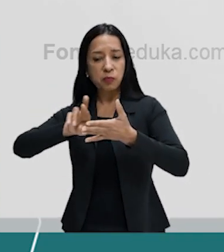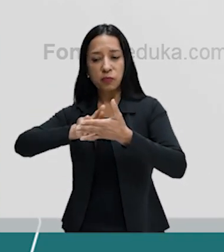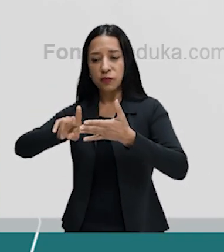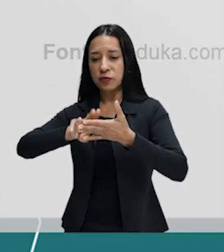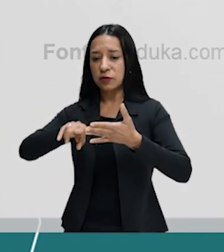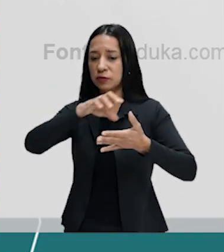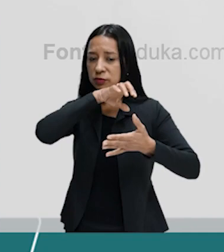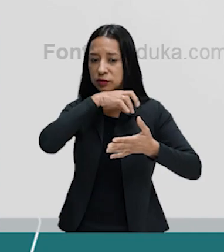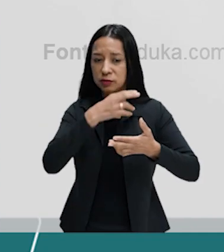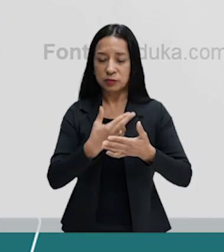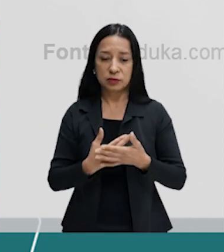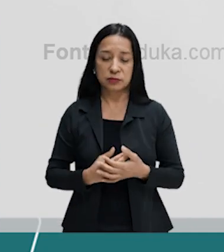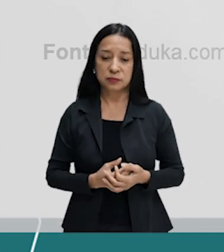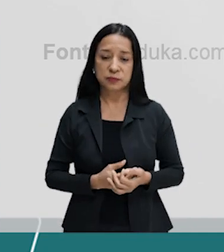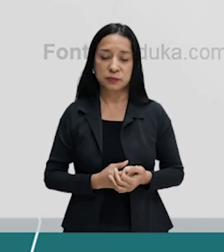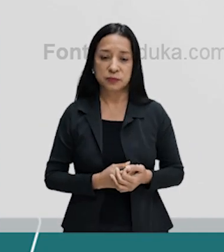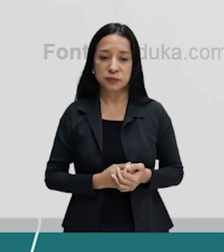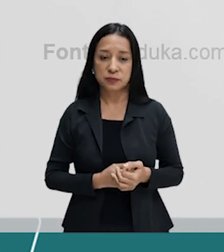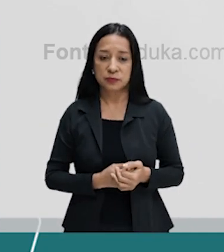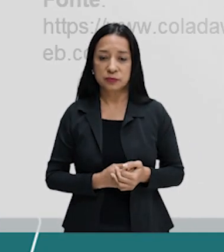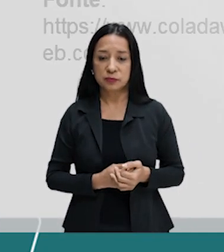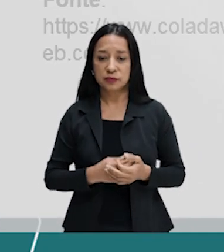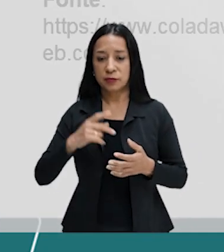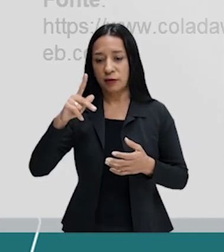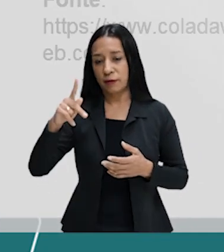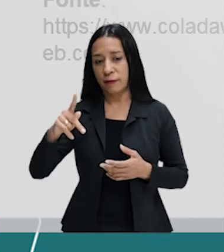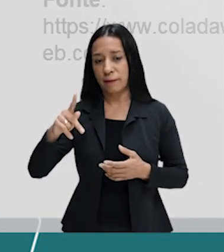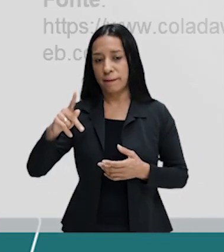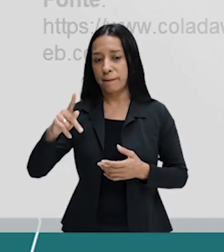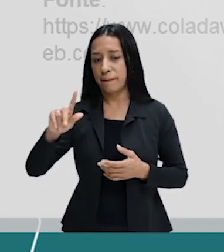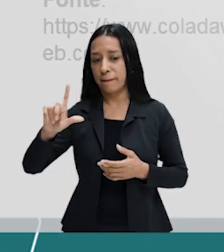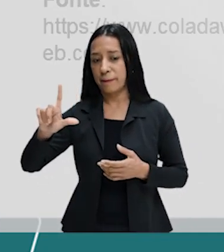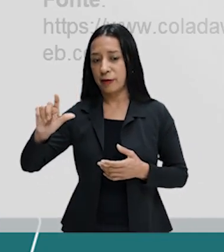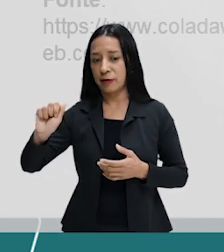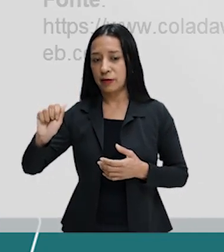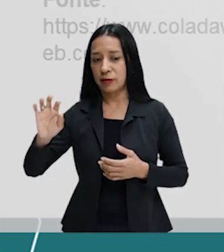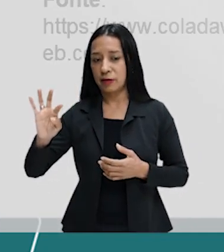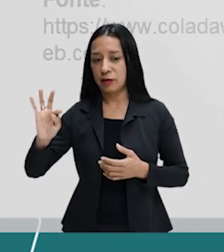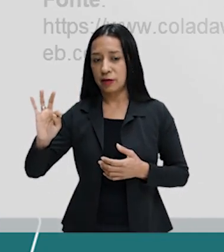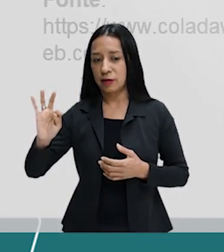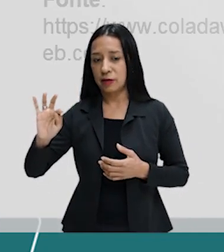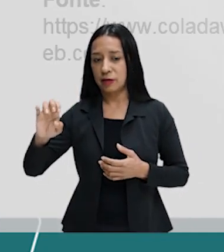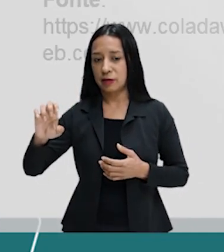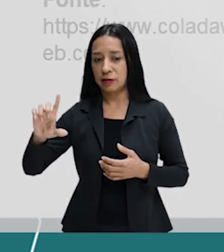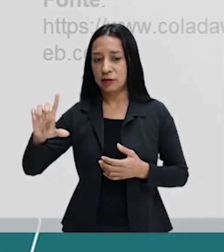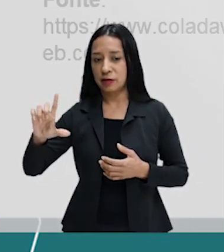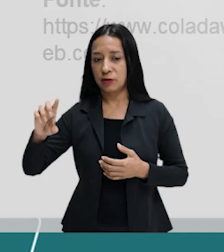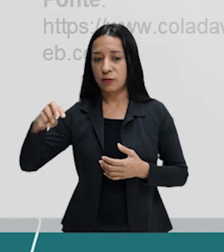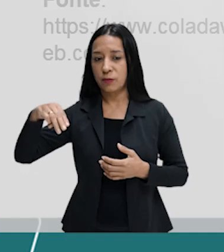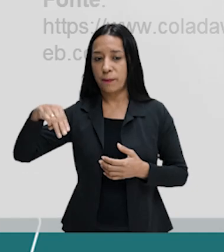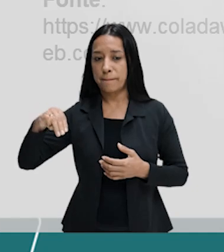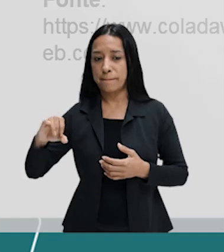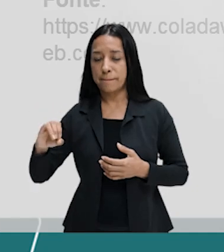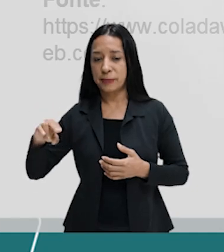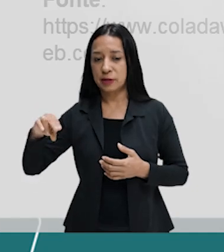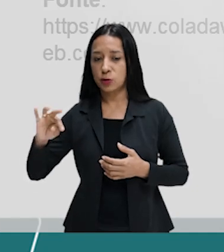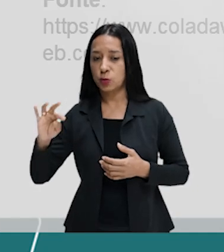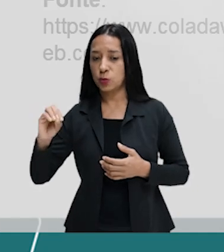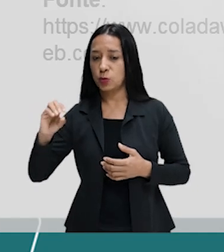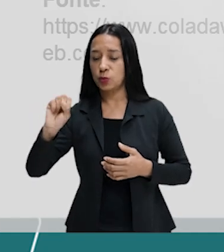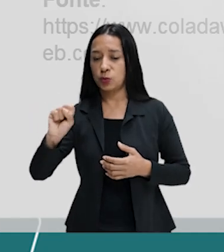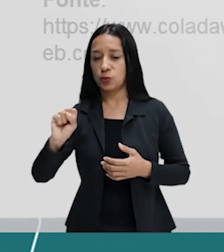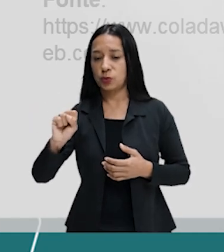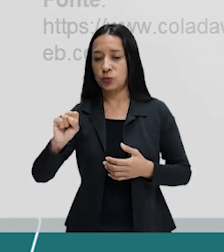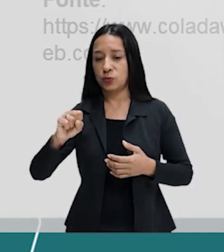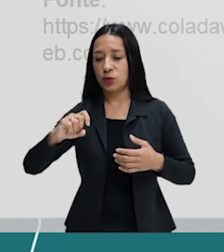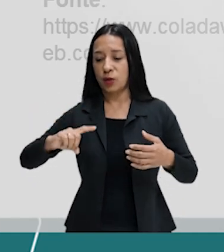esse filo. Os plateumintos. Plateumintos são vermes achatados. Aí nós temos o